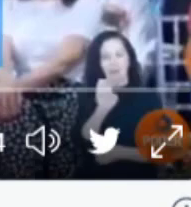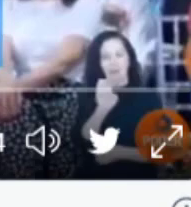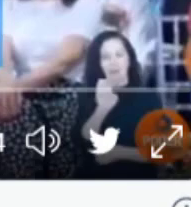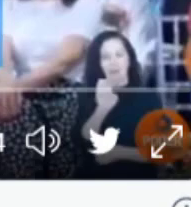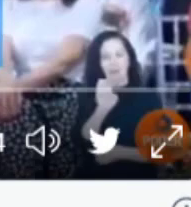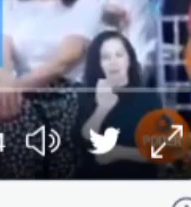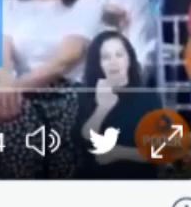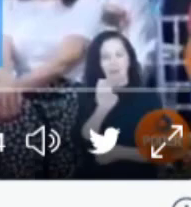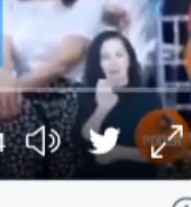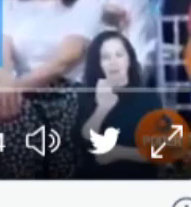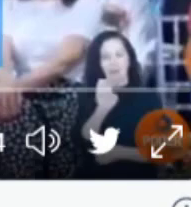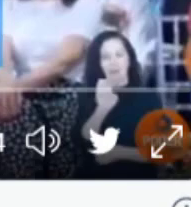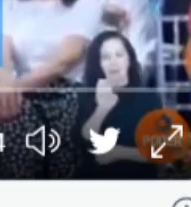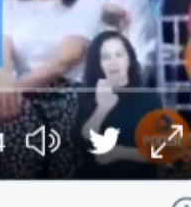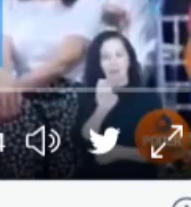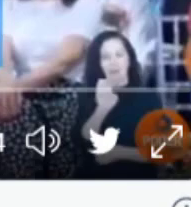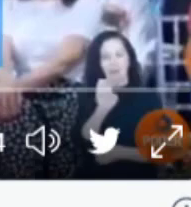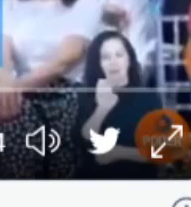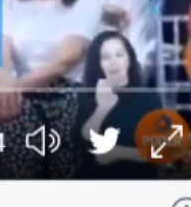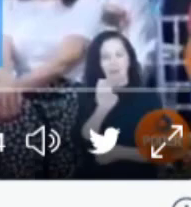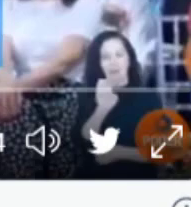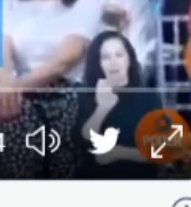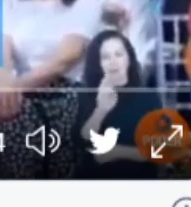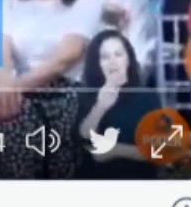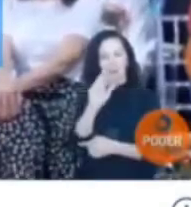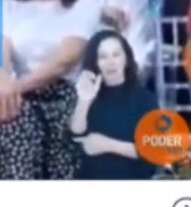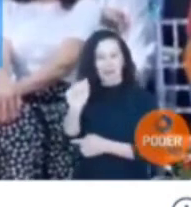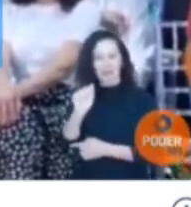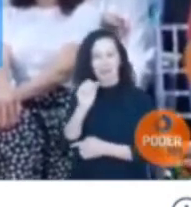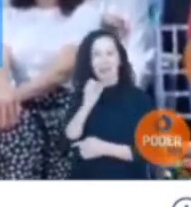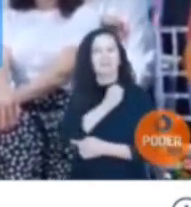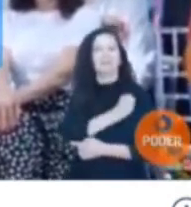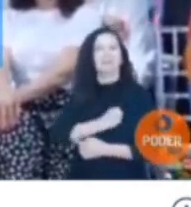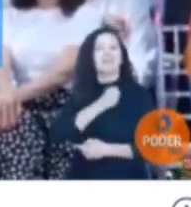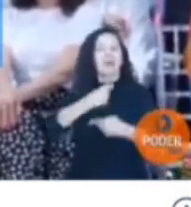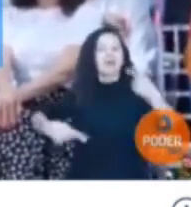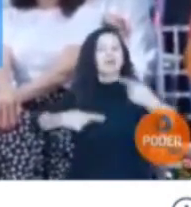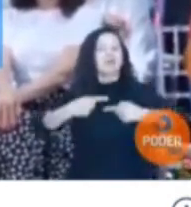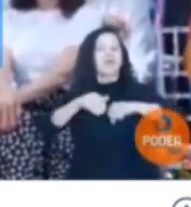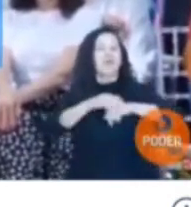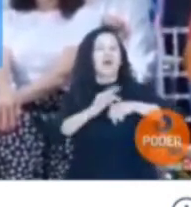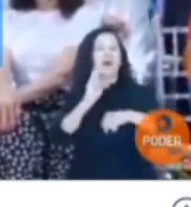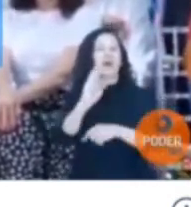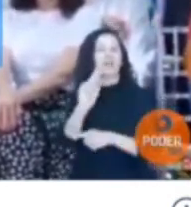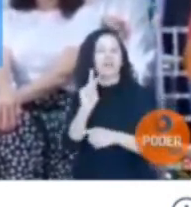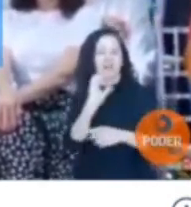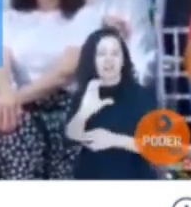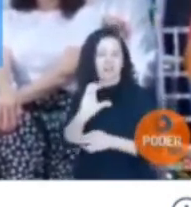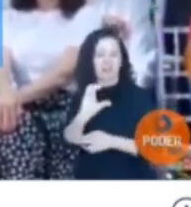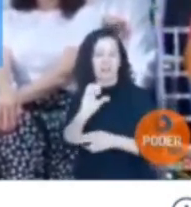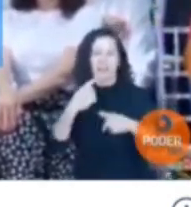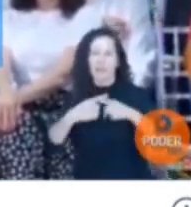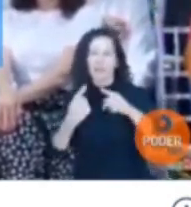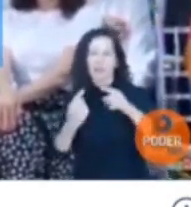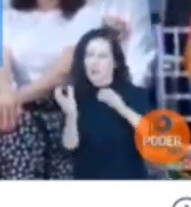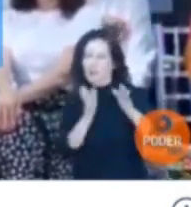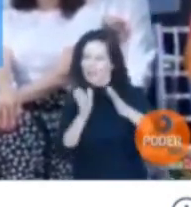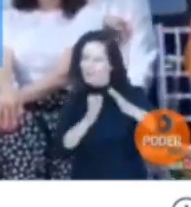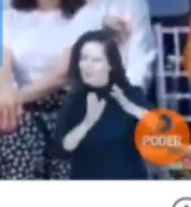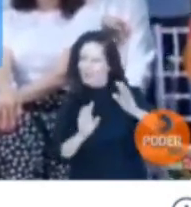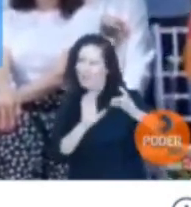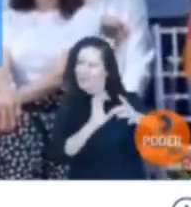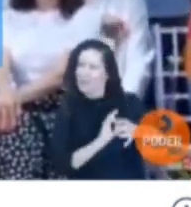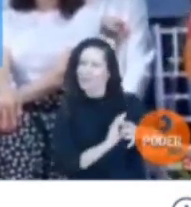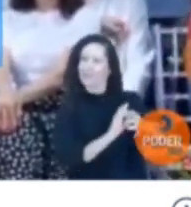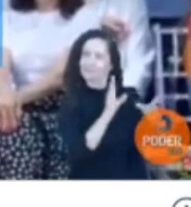que vaiava e vai até hoje o hino nacional, não é? Porque a democracia prevalecia naquele momento. Conversinha de